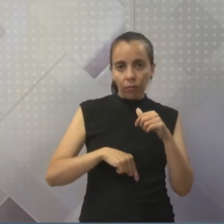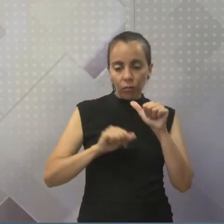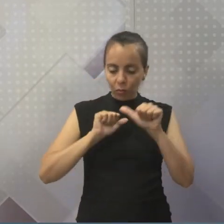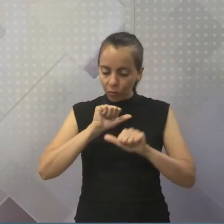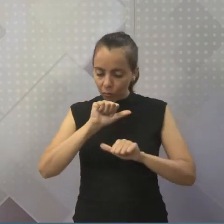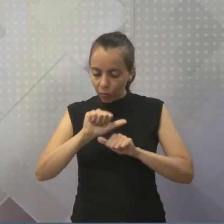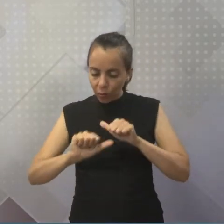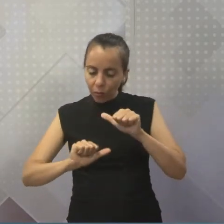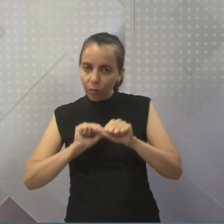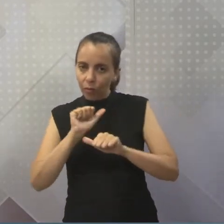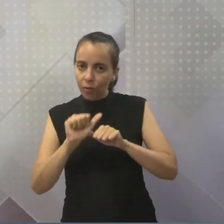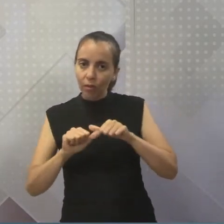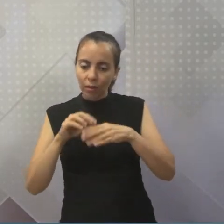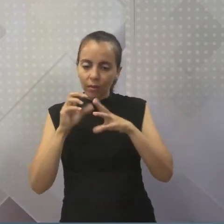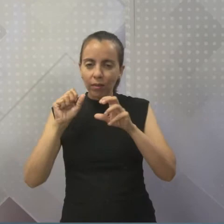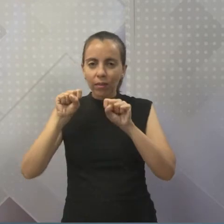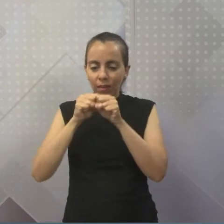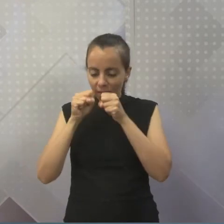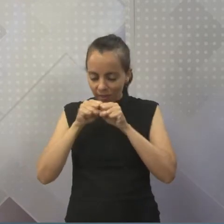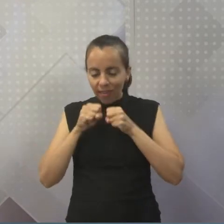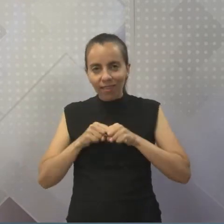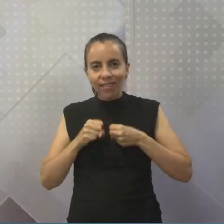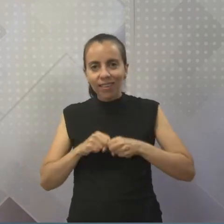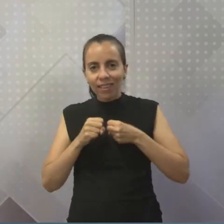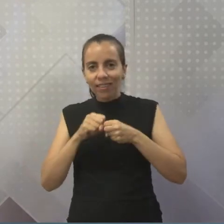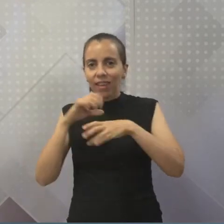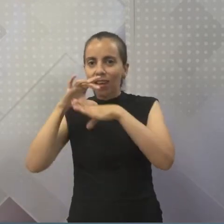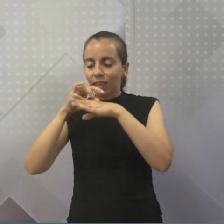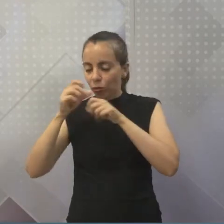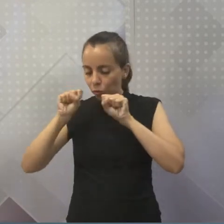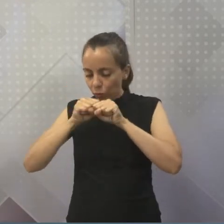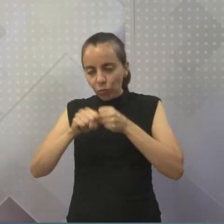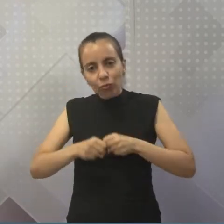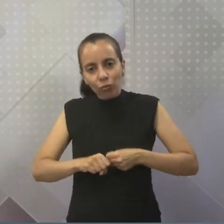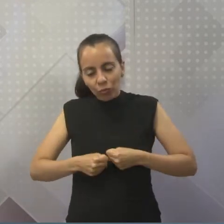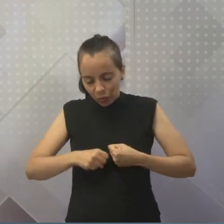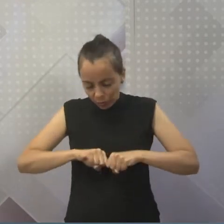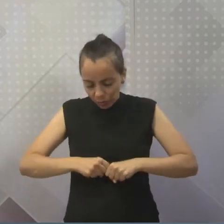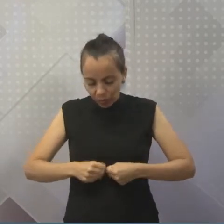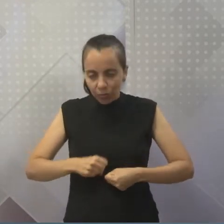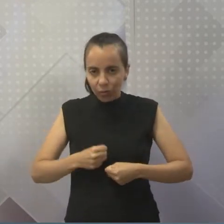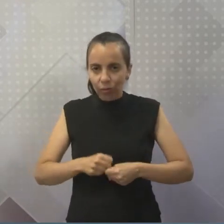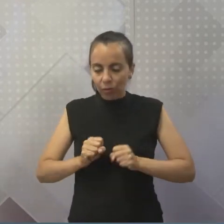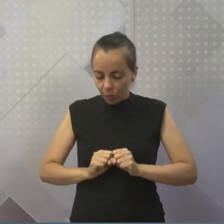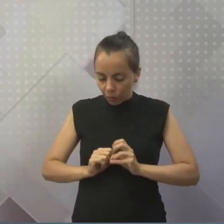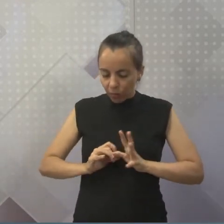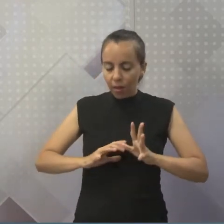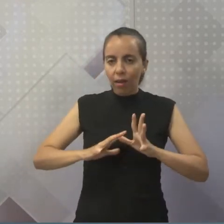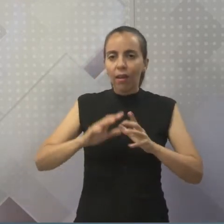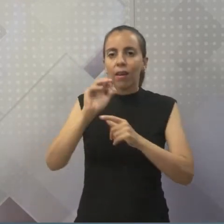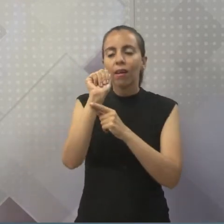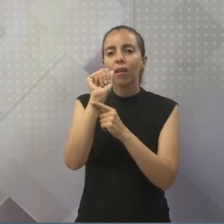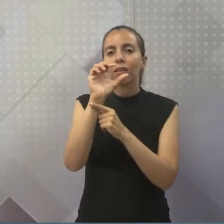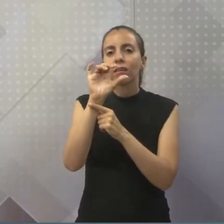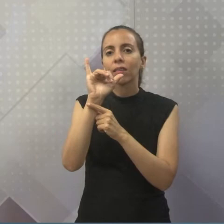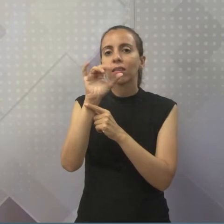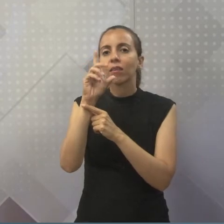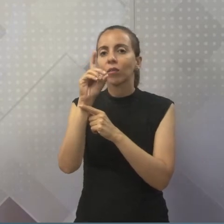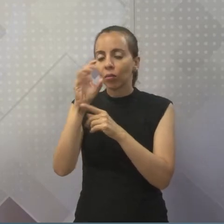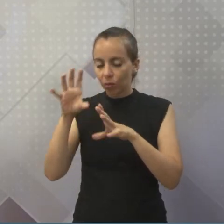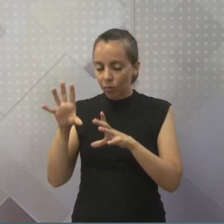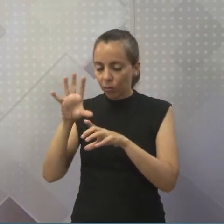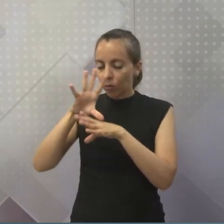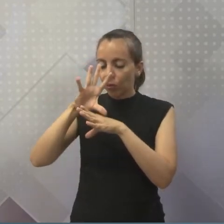tem resultante da degradação, da digestão da carne, chamada ácido úrico, o fígado